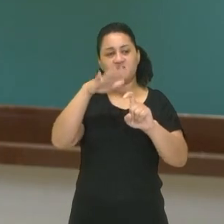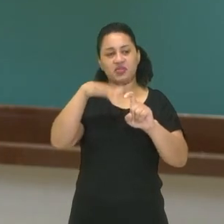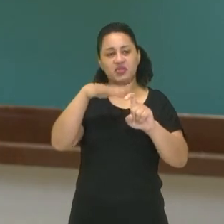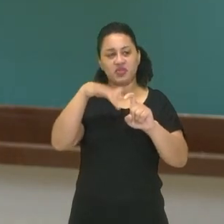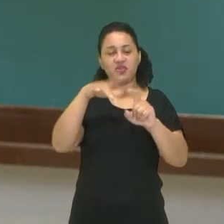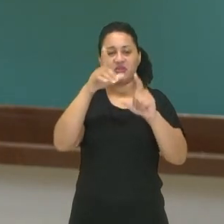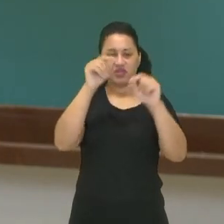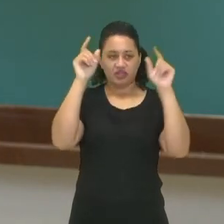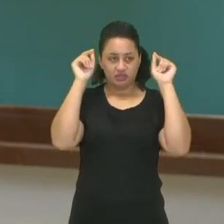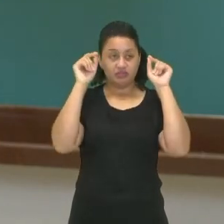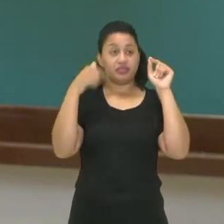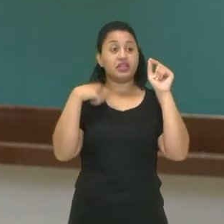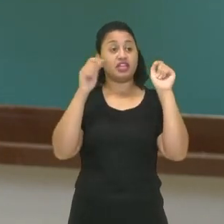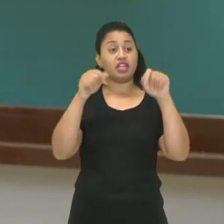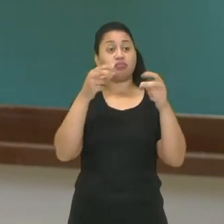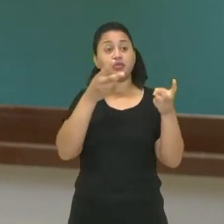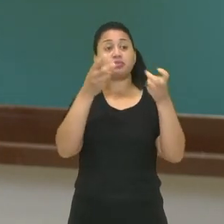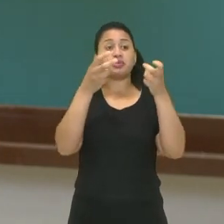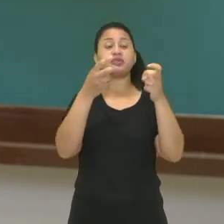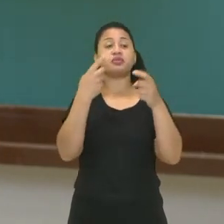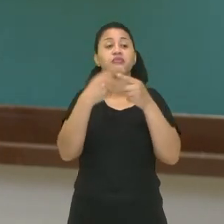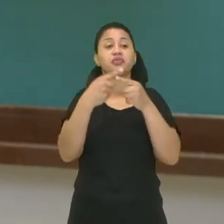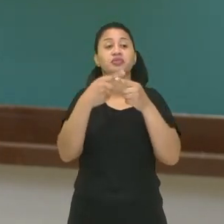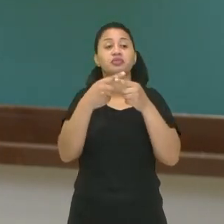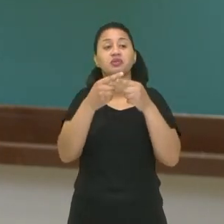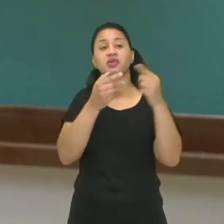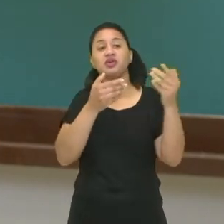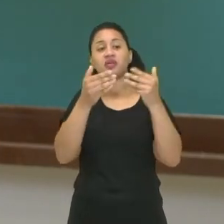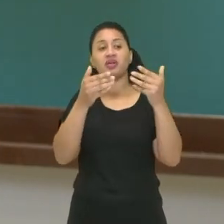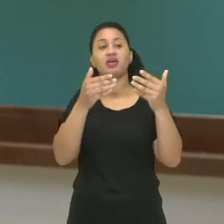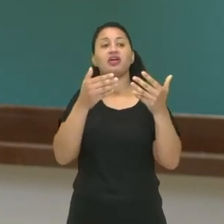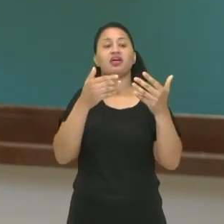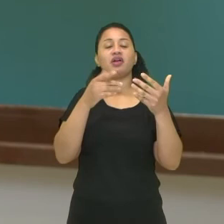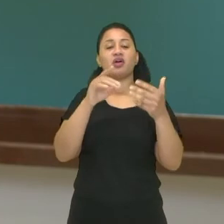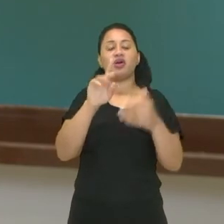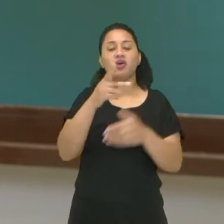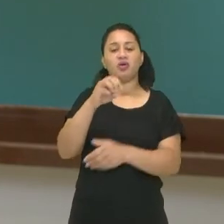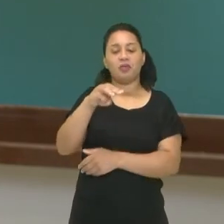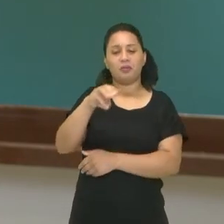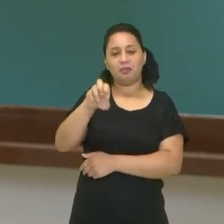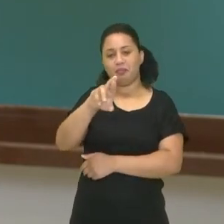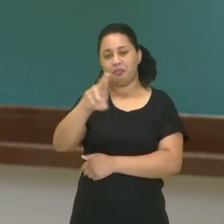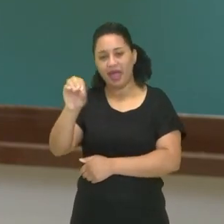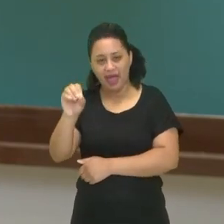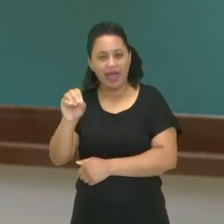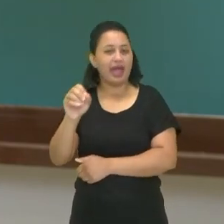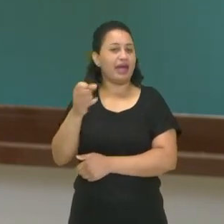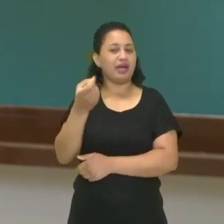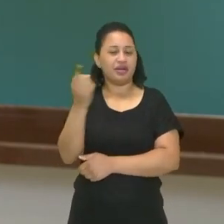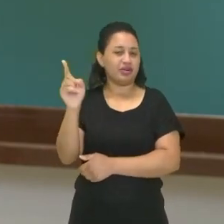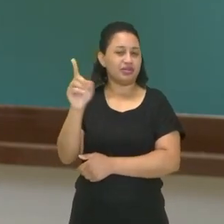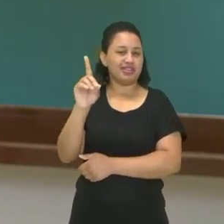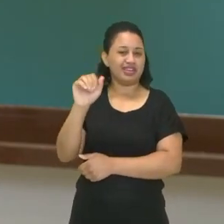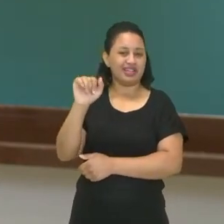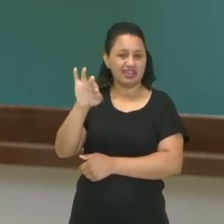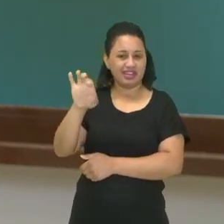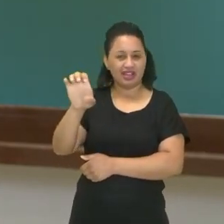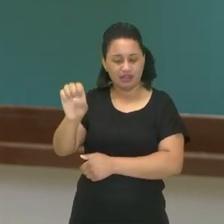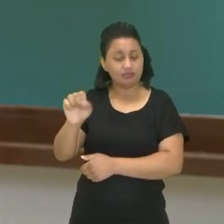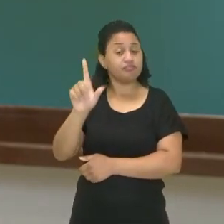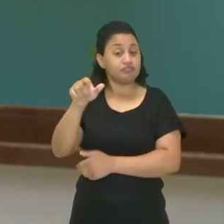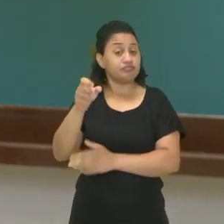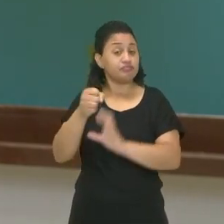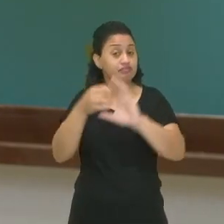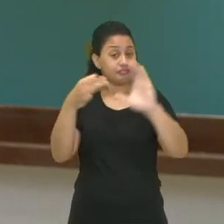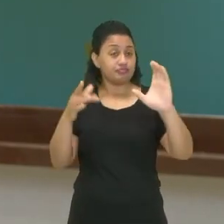isso no poema, né? Quando falo de Dante, de Homero. Então, uma característica bem presente